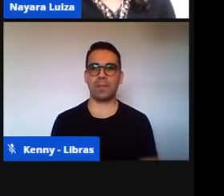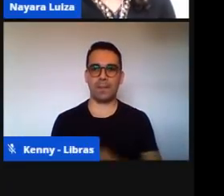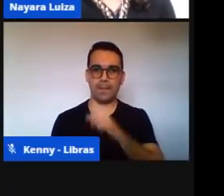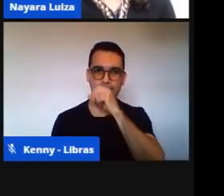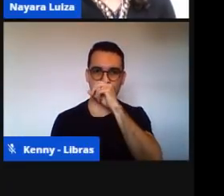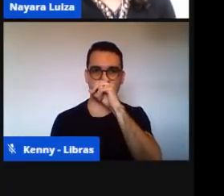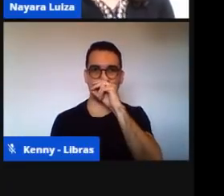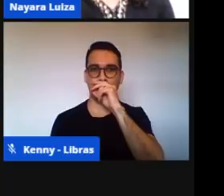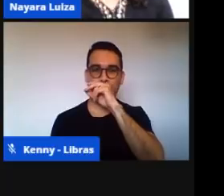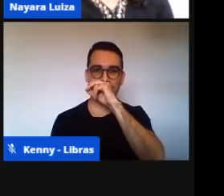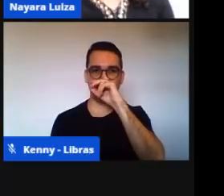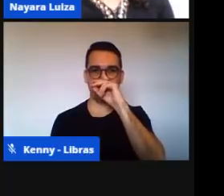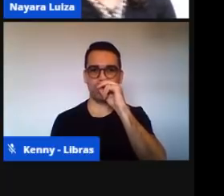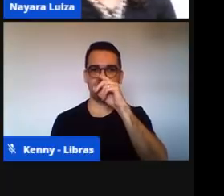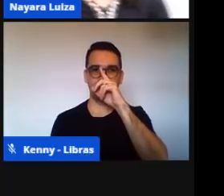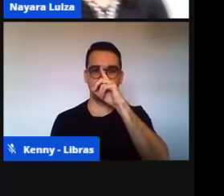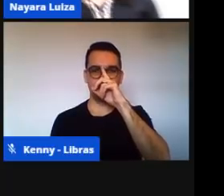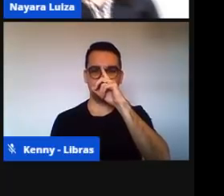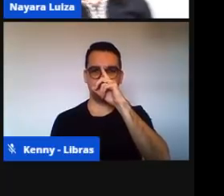Então,